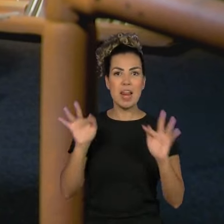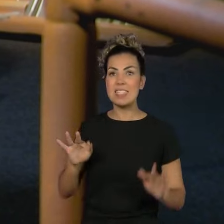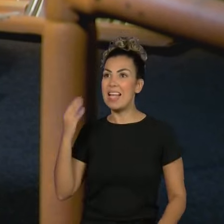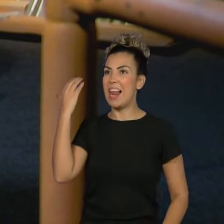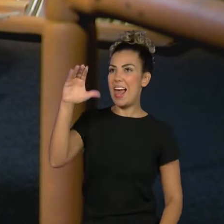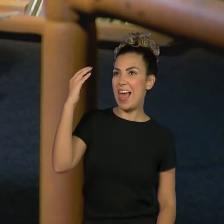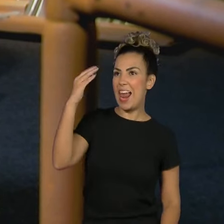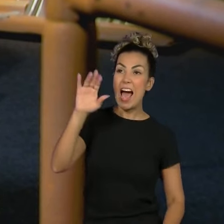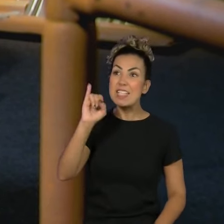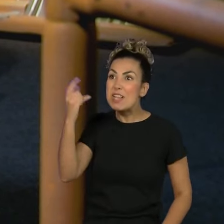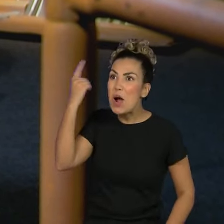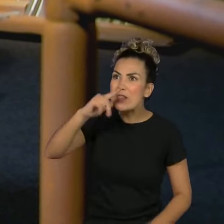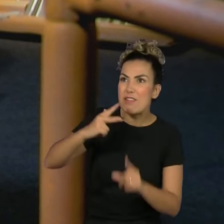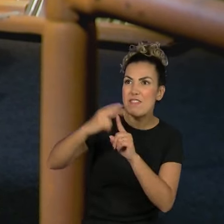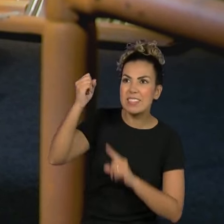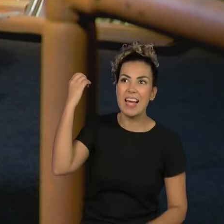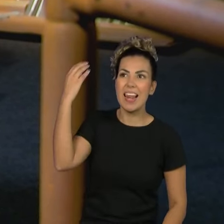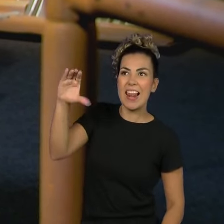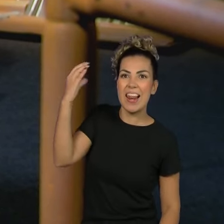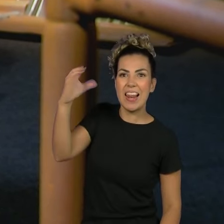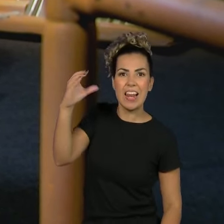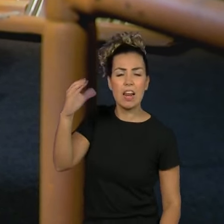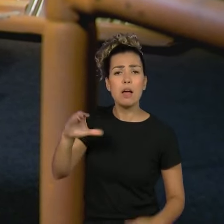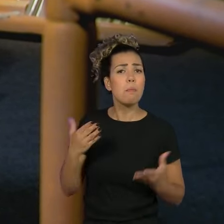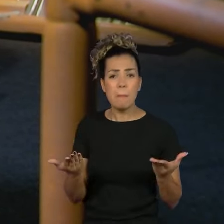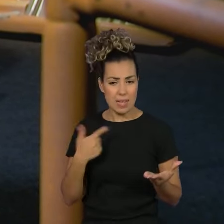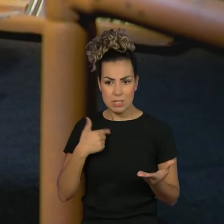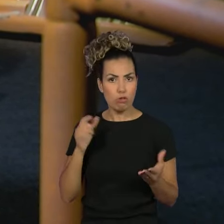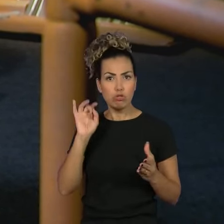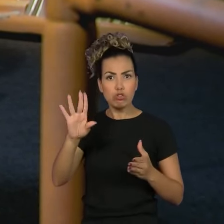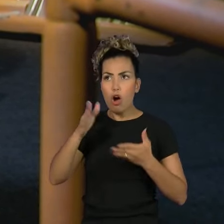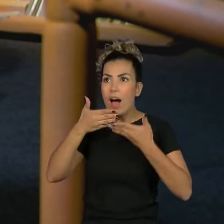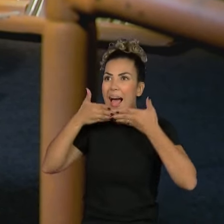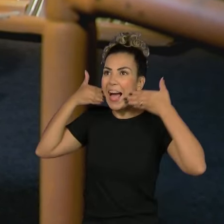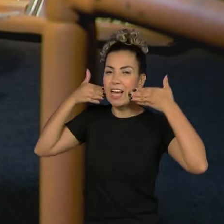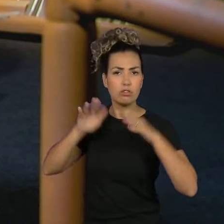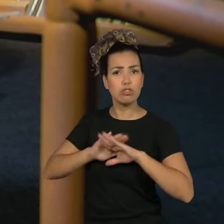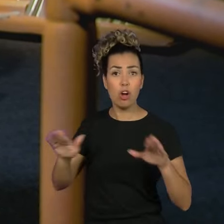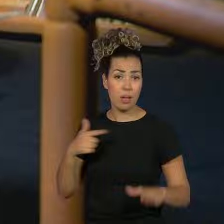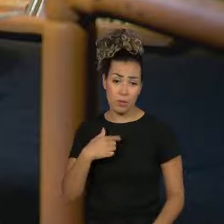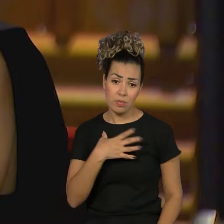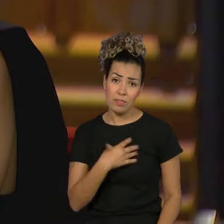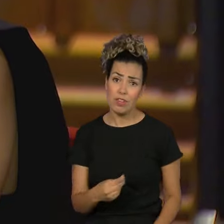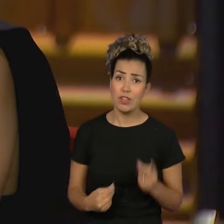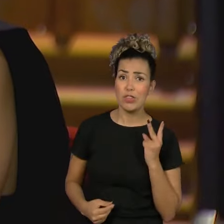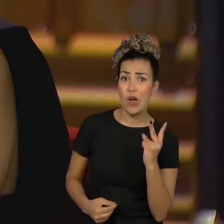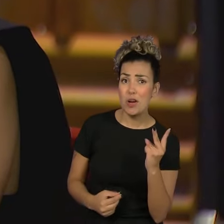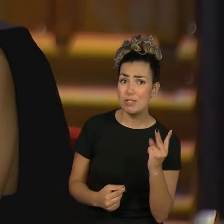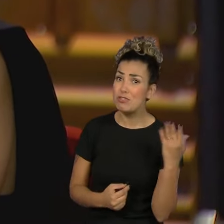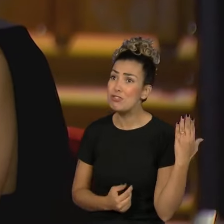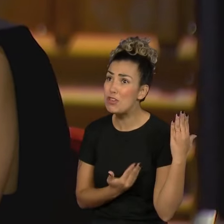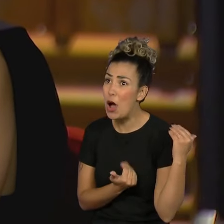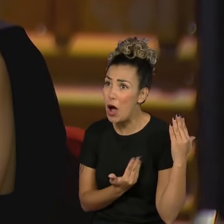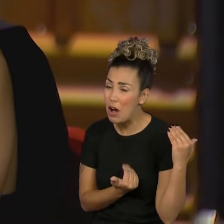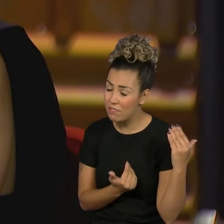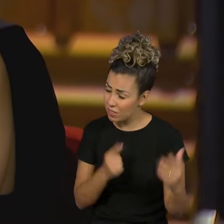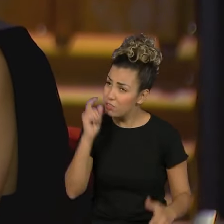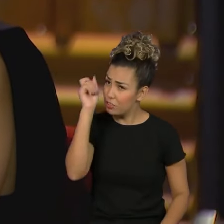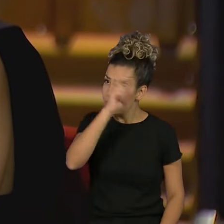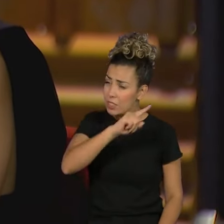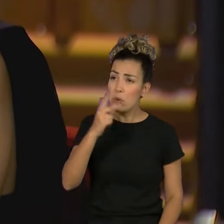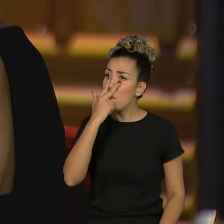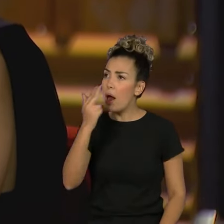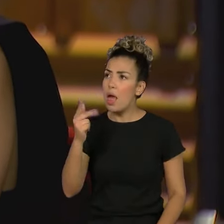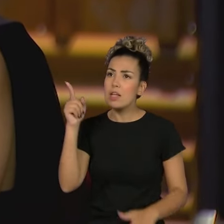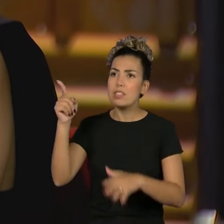performa sucesso e porque eu fundamentalmente sou mãe de duas adolescentes neste mundo e nós perdemos A Batalha pras redes